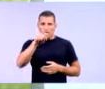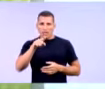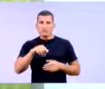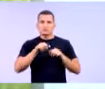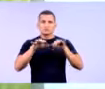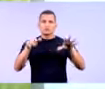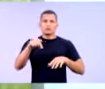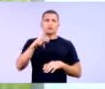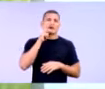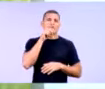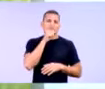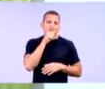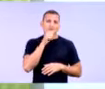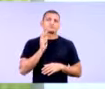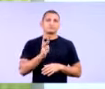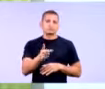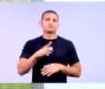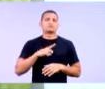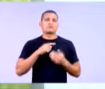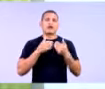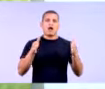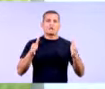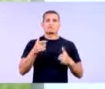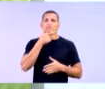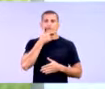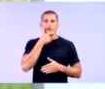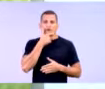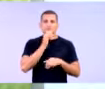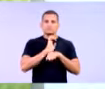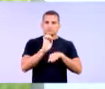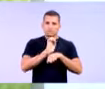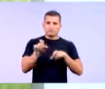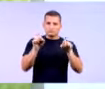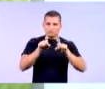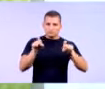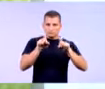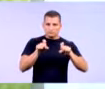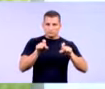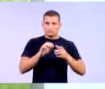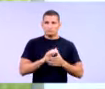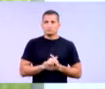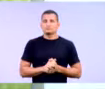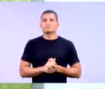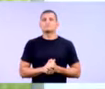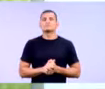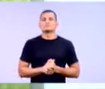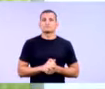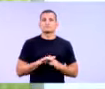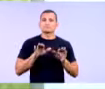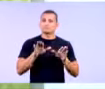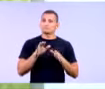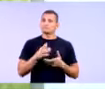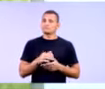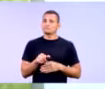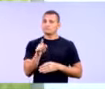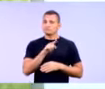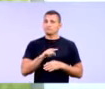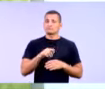aqui em Porto Velho, então a Coimbra sempre abre vaga, tá bom? No mais, a gente fica à disposição, não esqueçam de